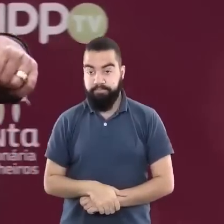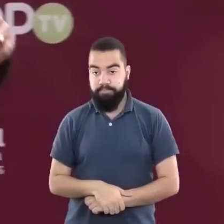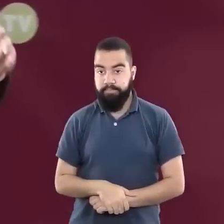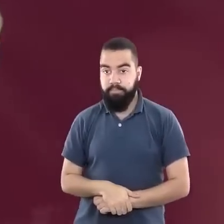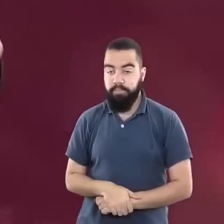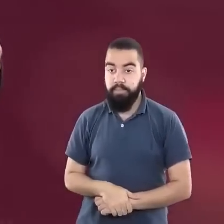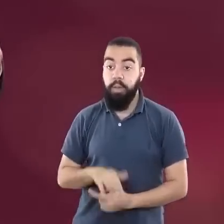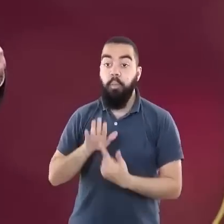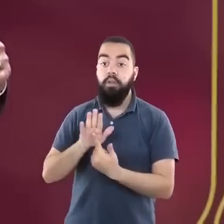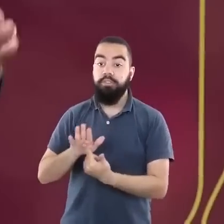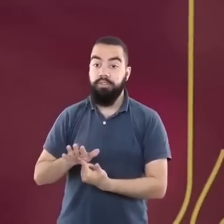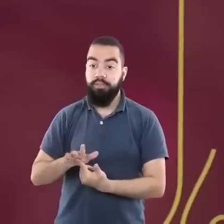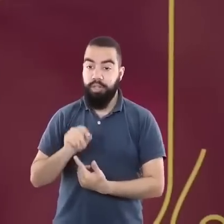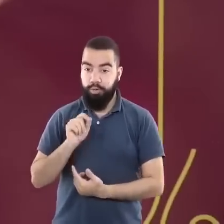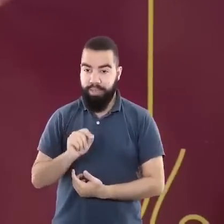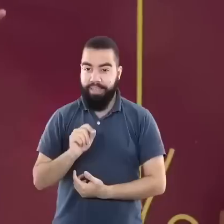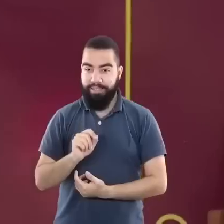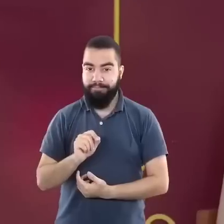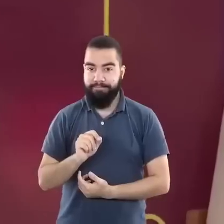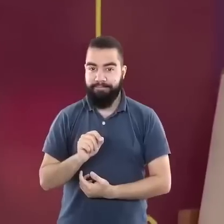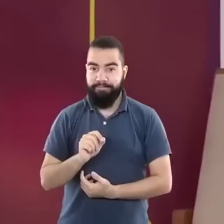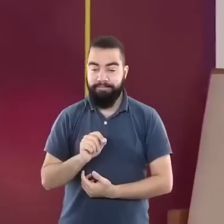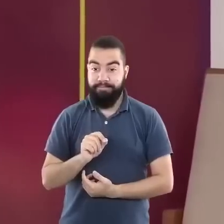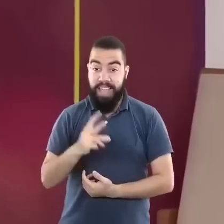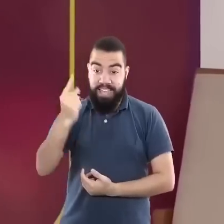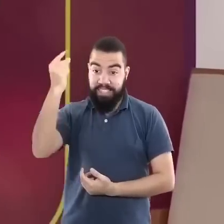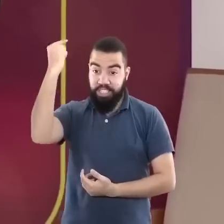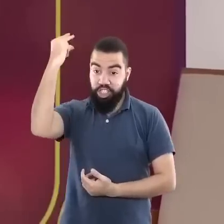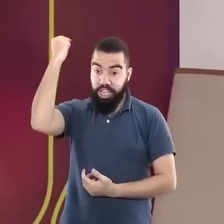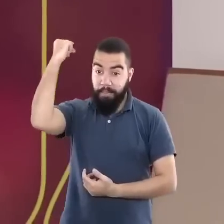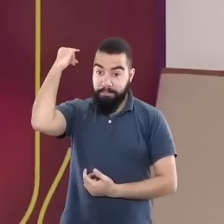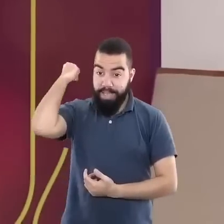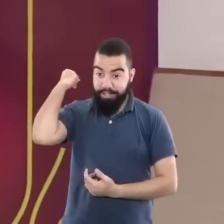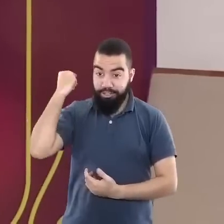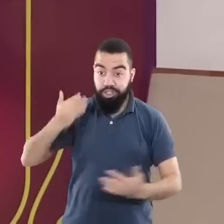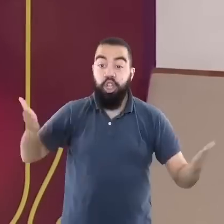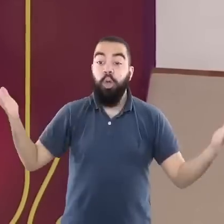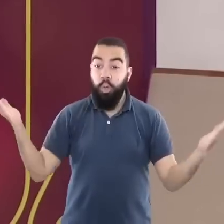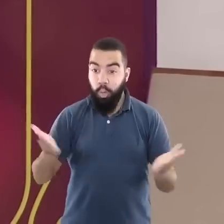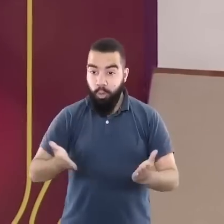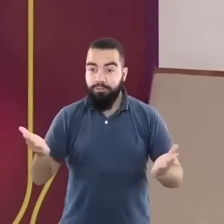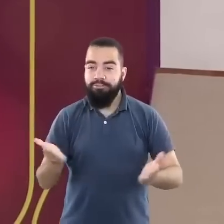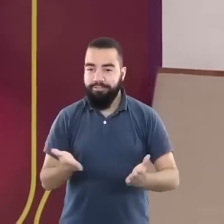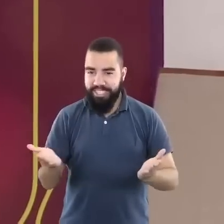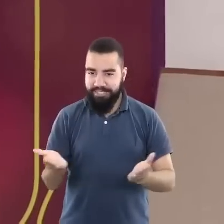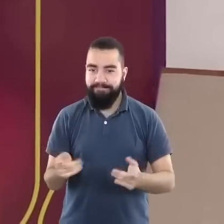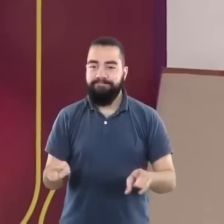que muita gente naquele tempo como hoje também